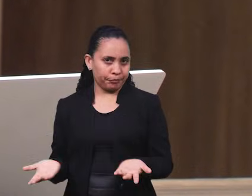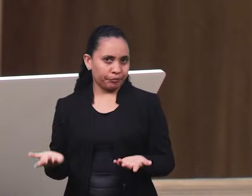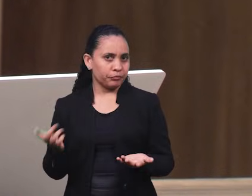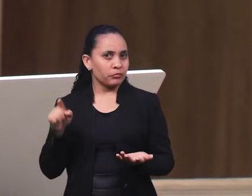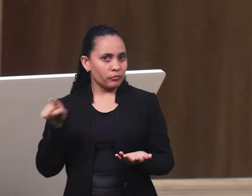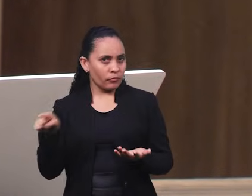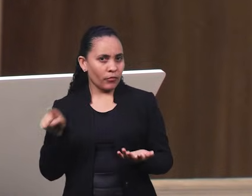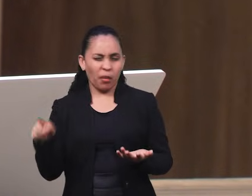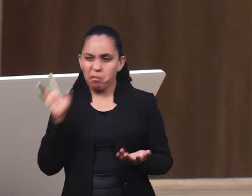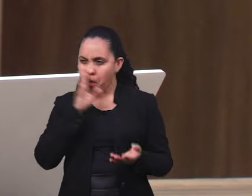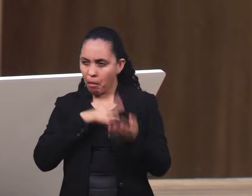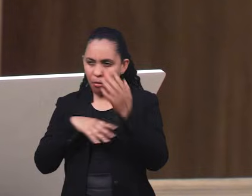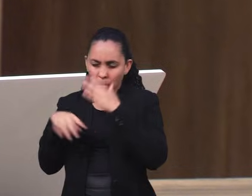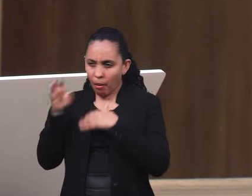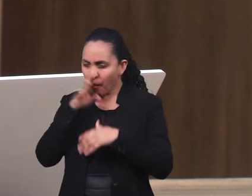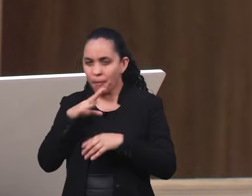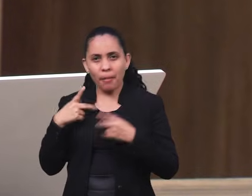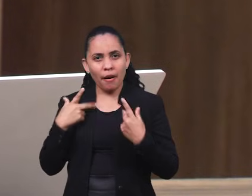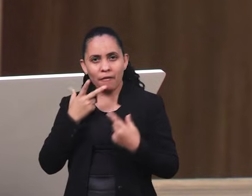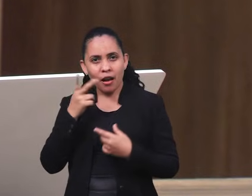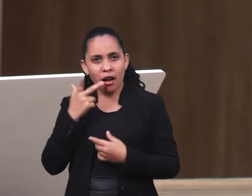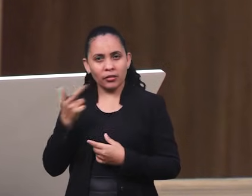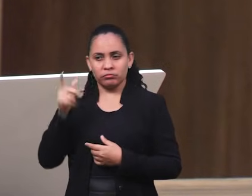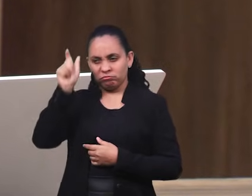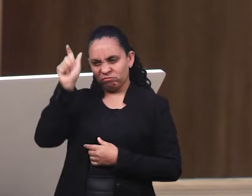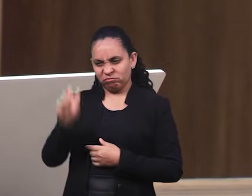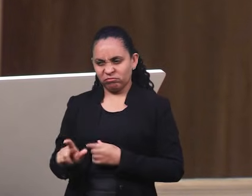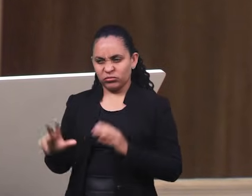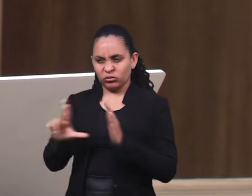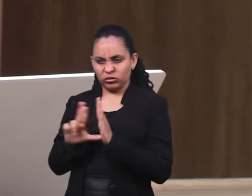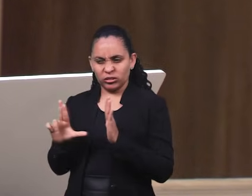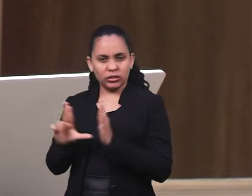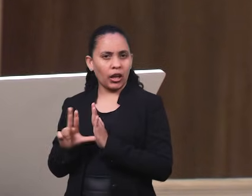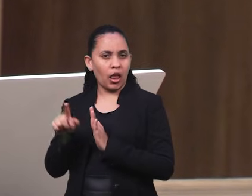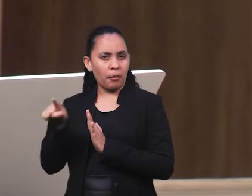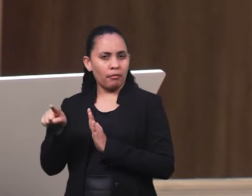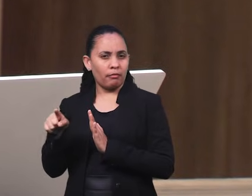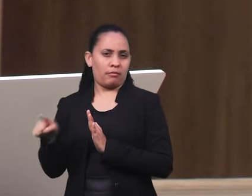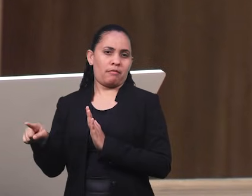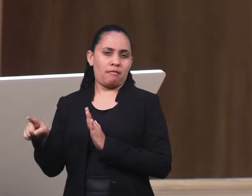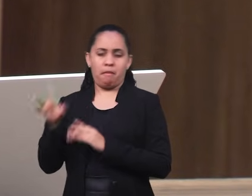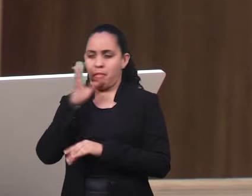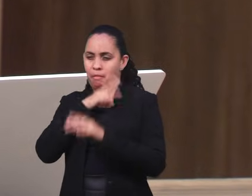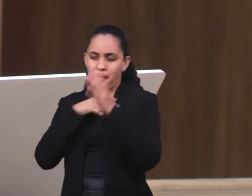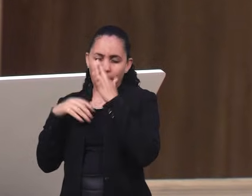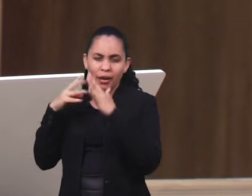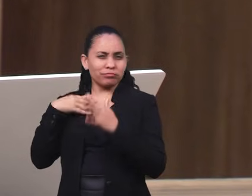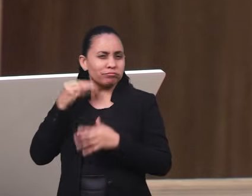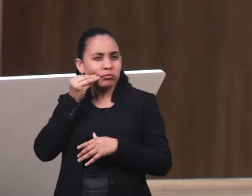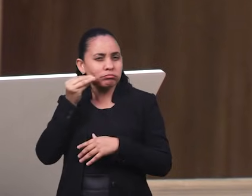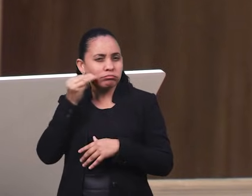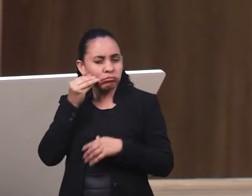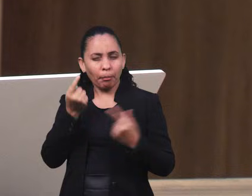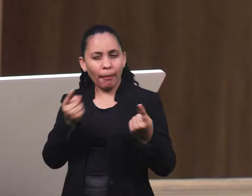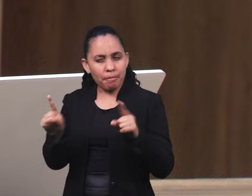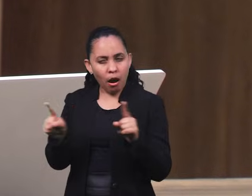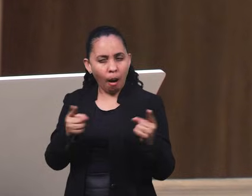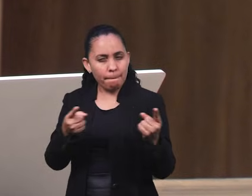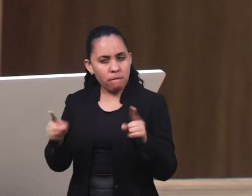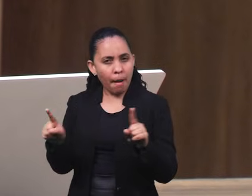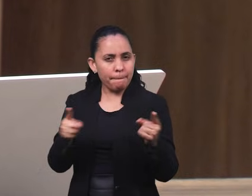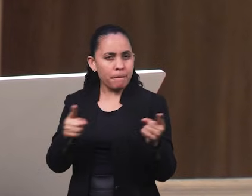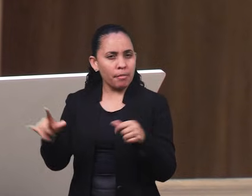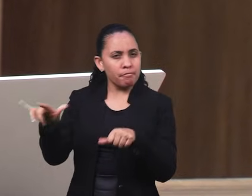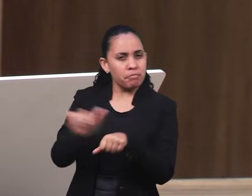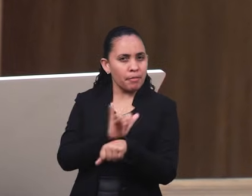Então, eles lançavam um monte de mentira contra Lutero para acabar com a imagem dele, mas não conseguiram não. Né? Tentou de toda forma,